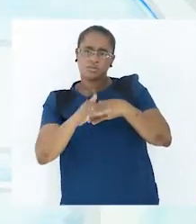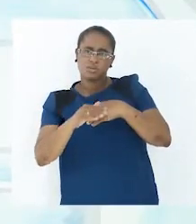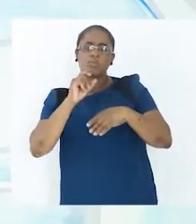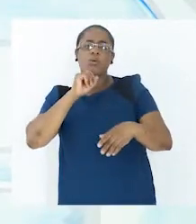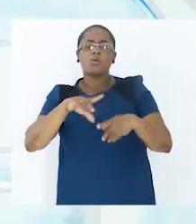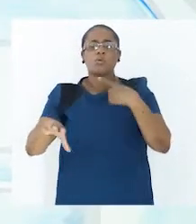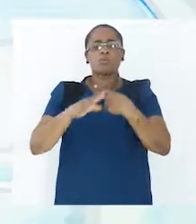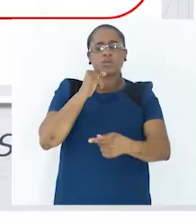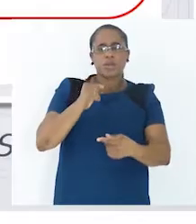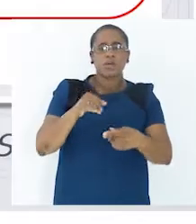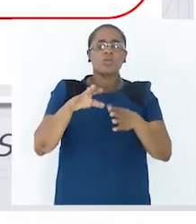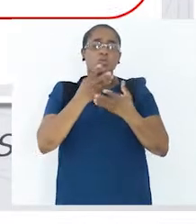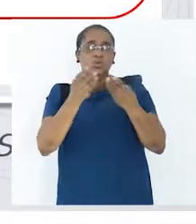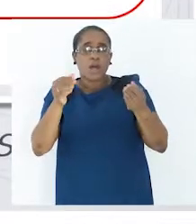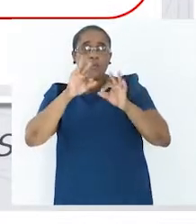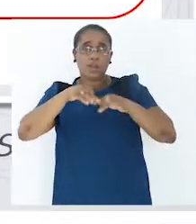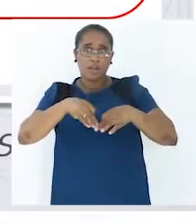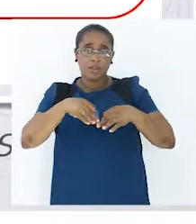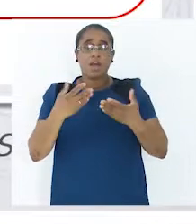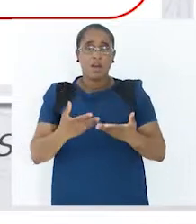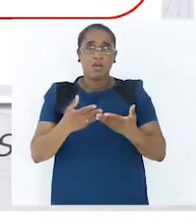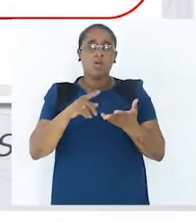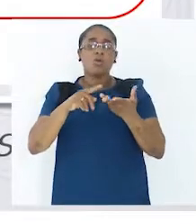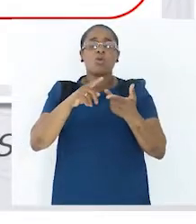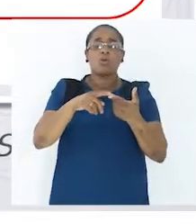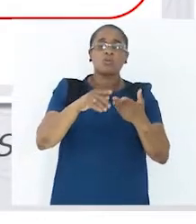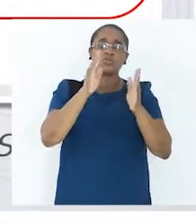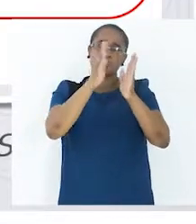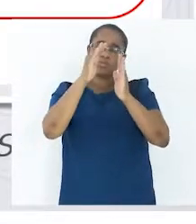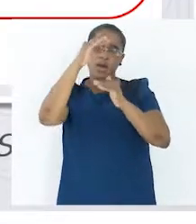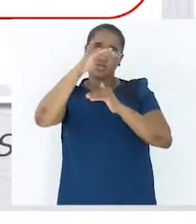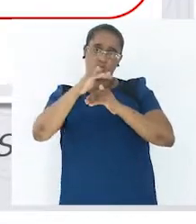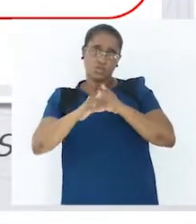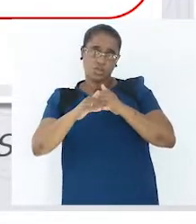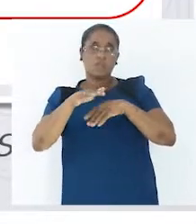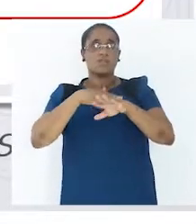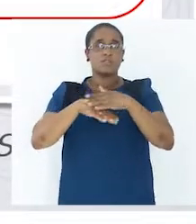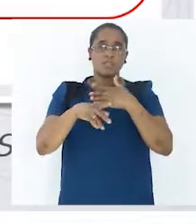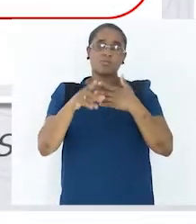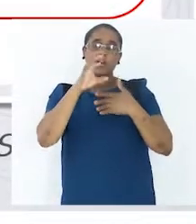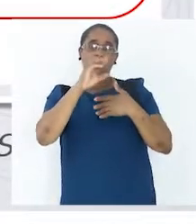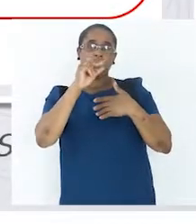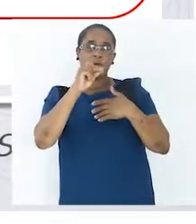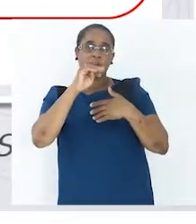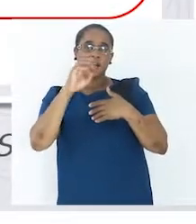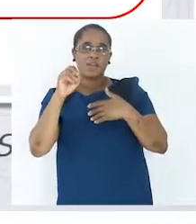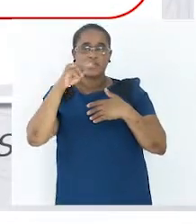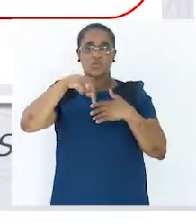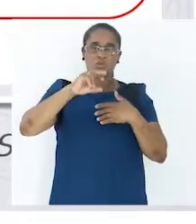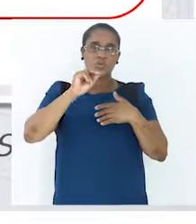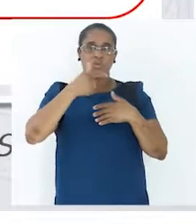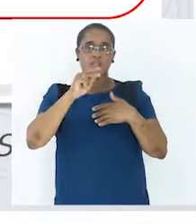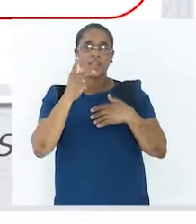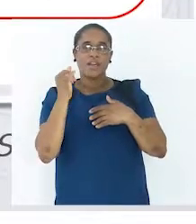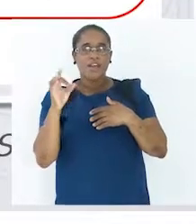o resultado final. E contem agora os passos que nós demos para o caso notável. 2 passos, simplesmente 2 passos. Portanto,